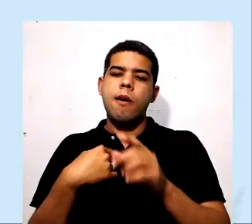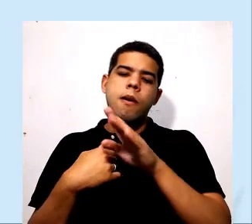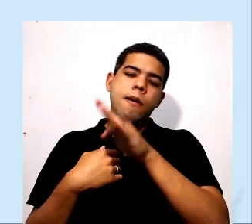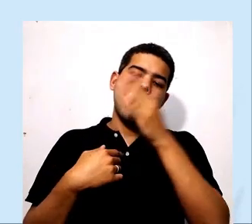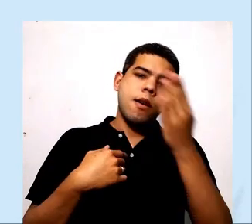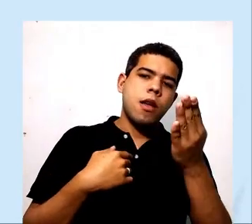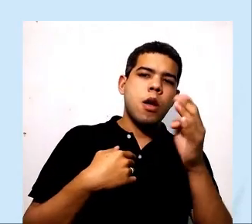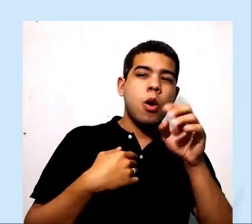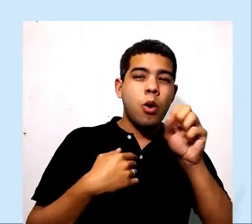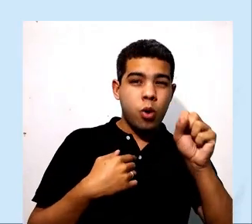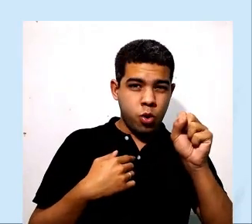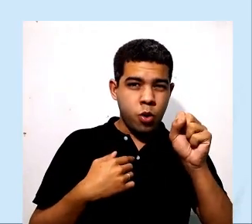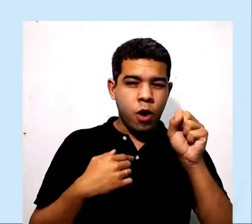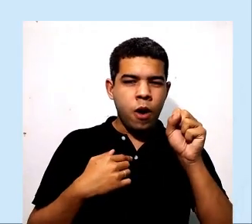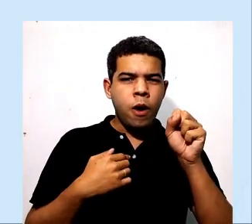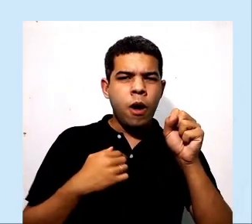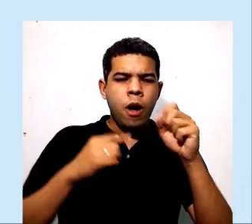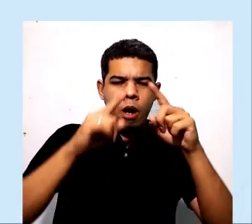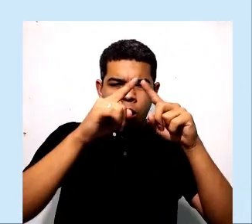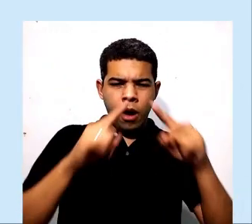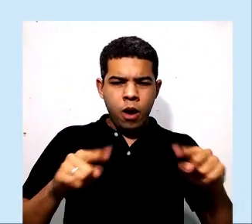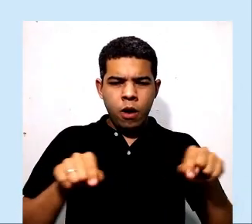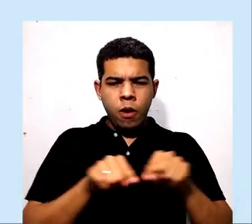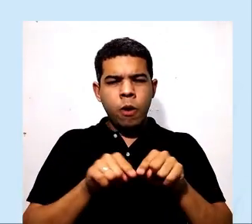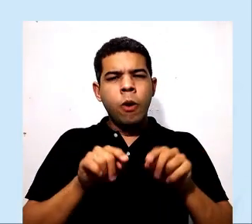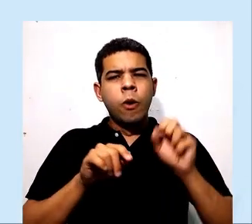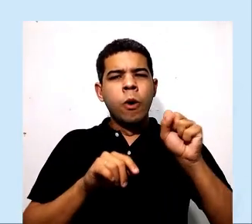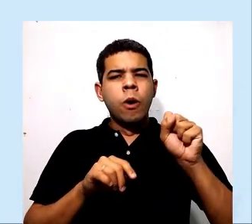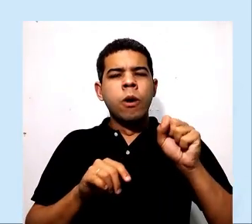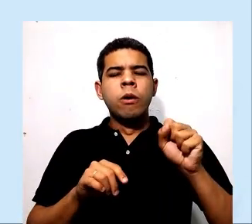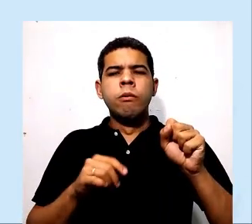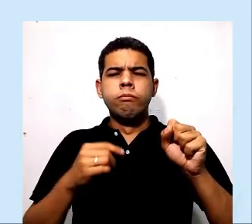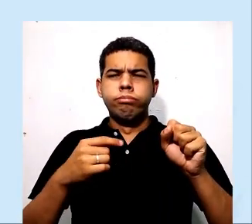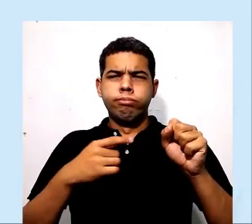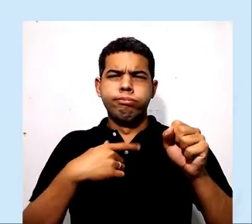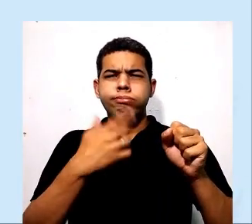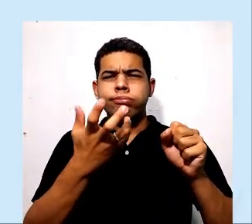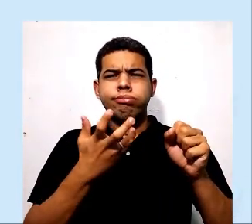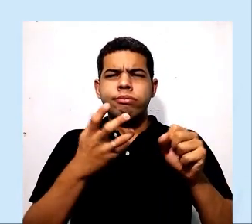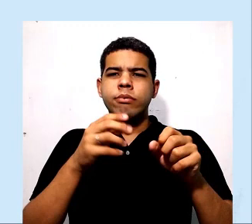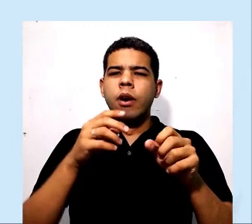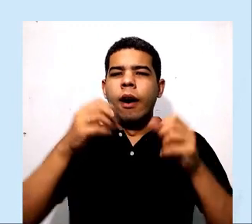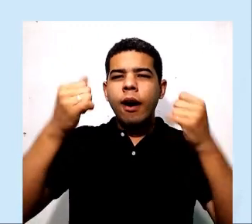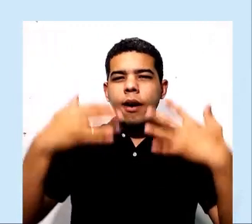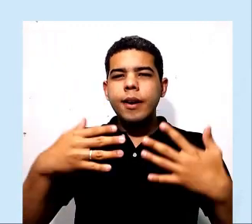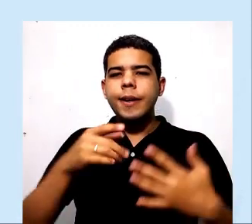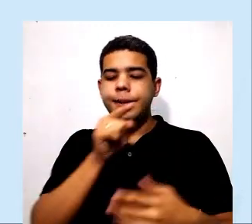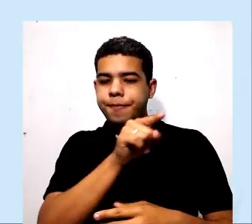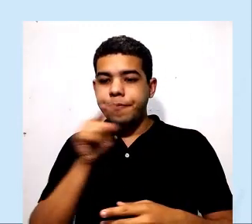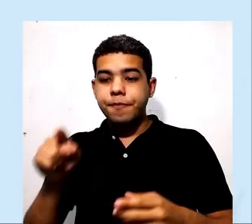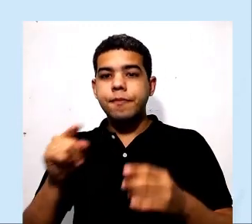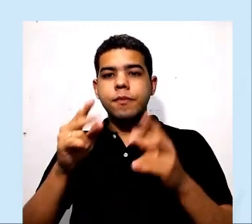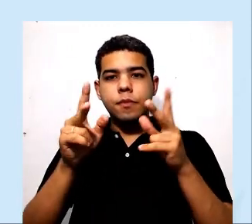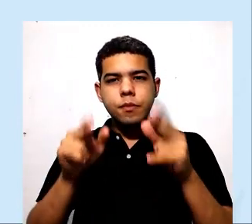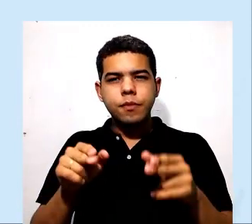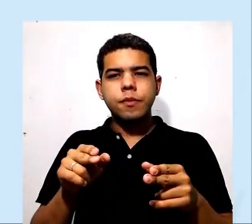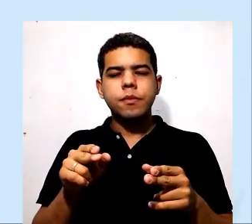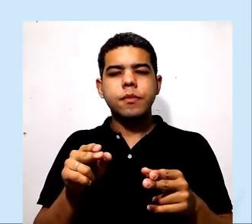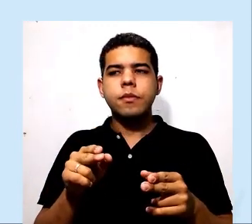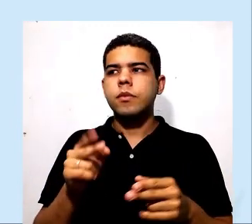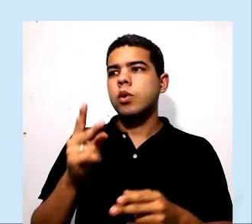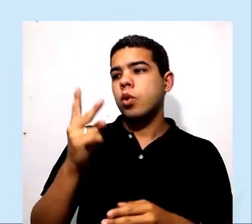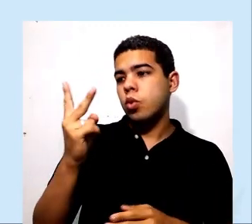quero informar que esses triângulos eles são semelhantes, então, ó, se 2 para chegar em 8, fez o